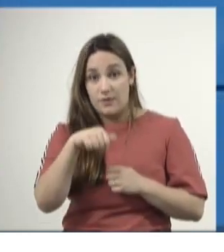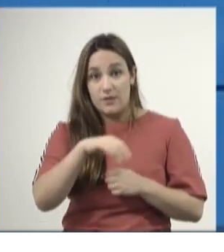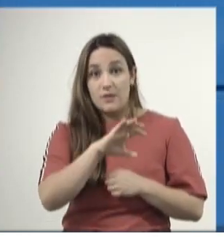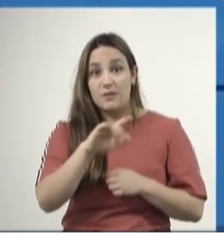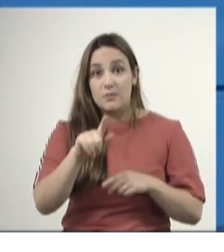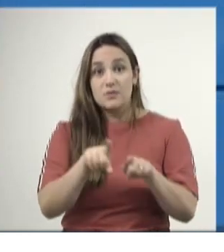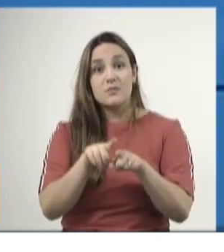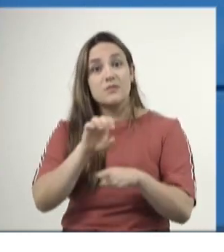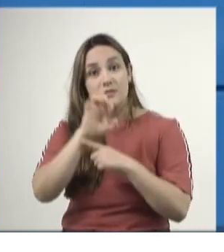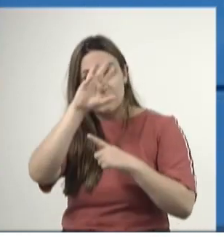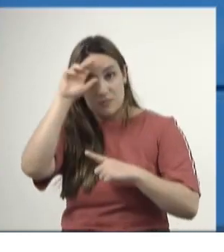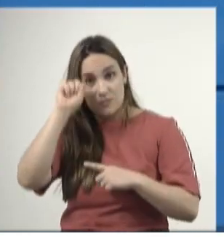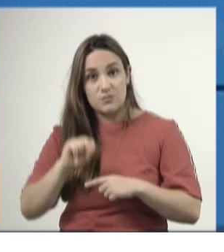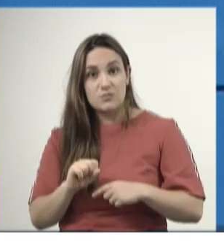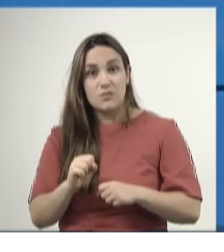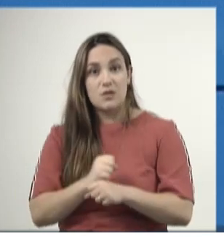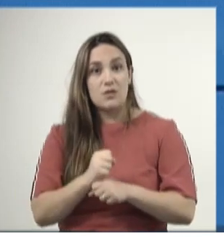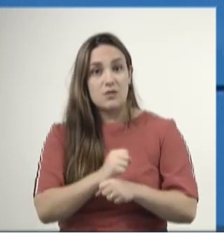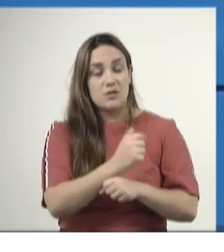em 2018 e